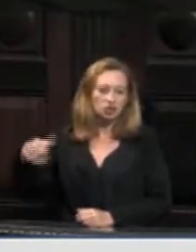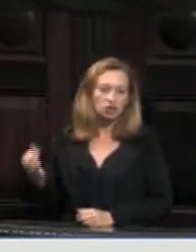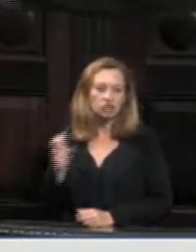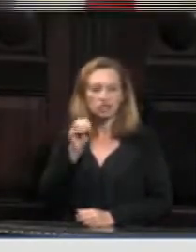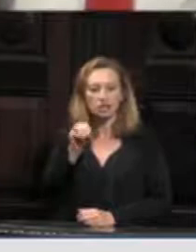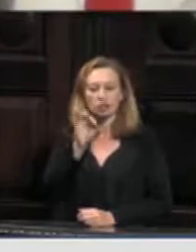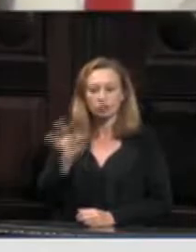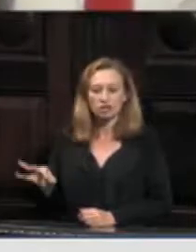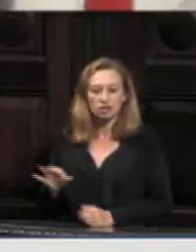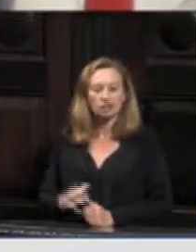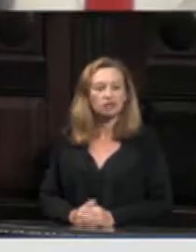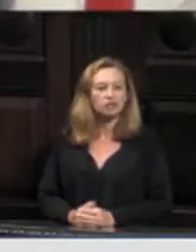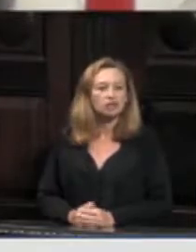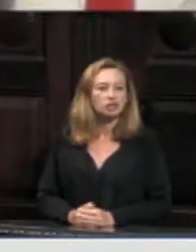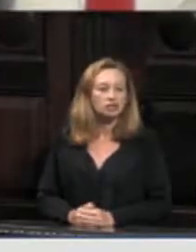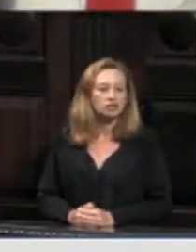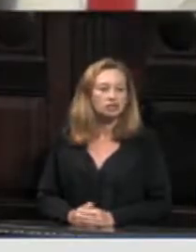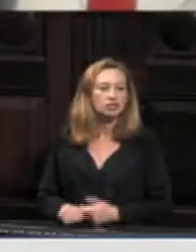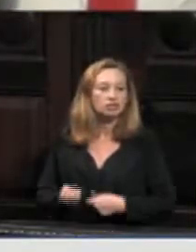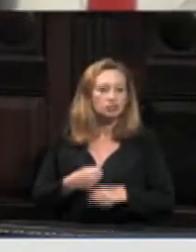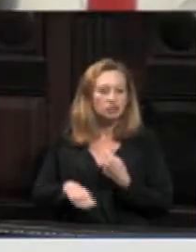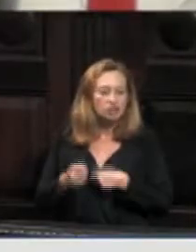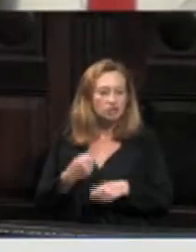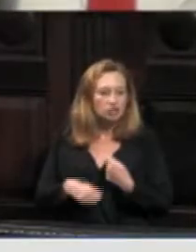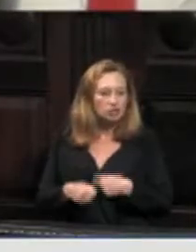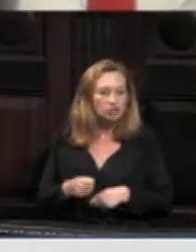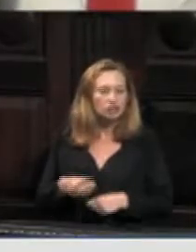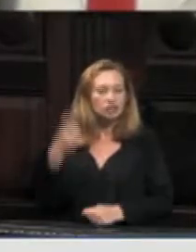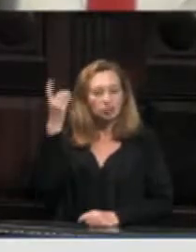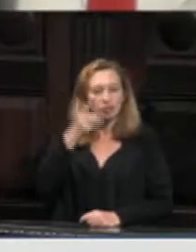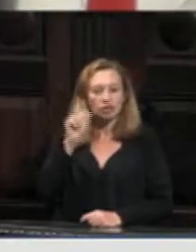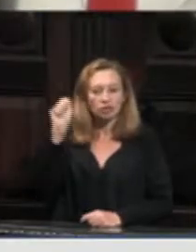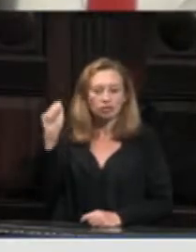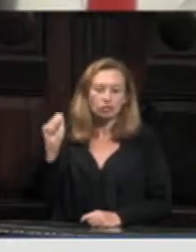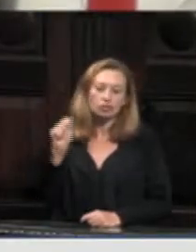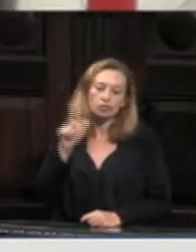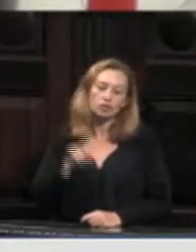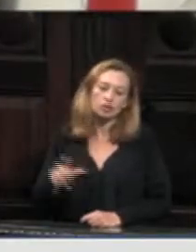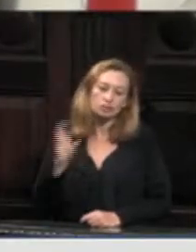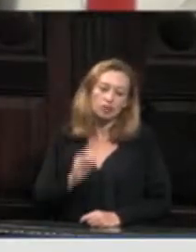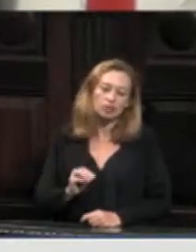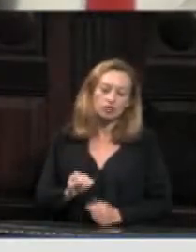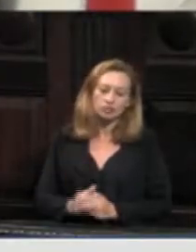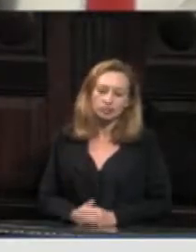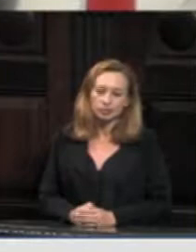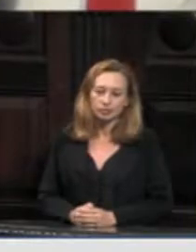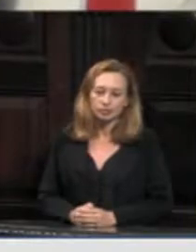contribuição. Pela tributação, controle da arrecadação, deputado Luiz Paulo.